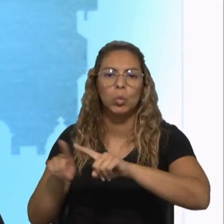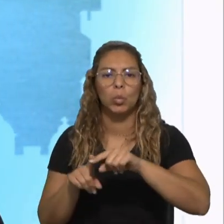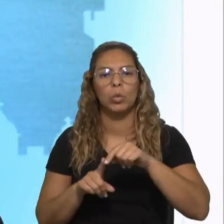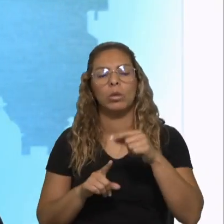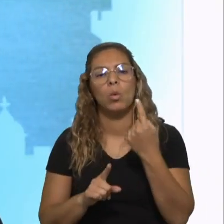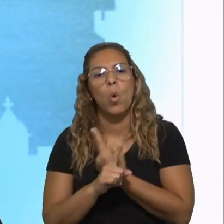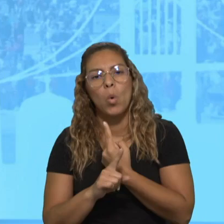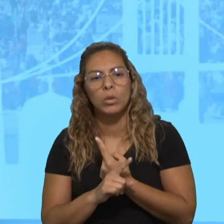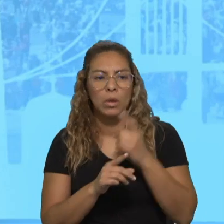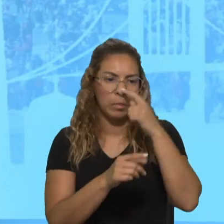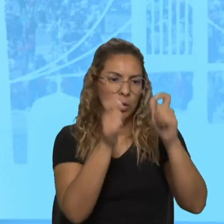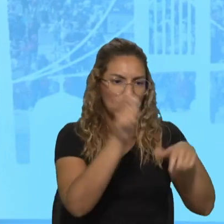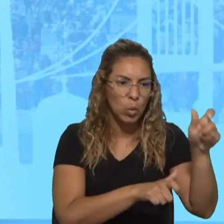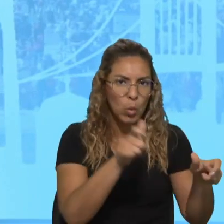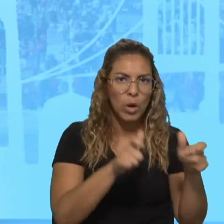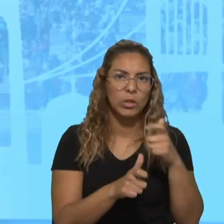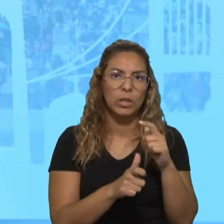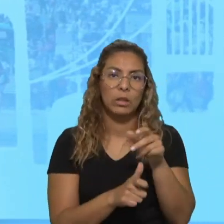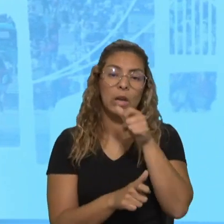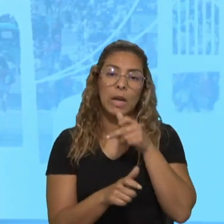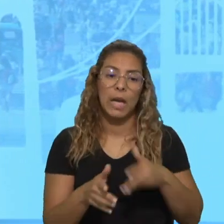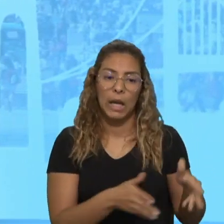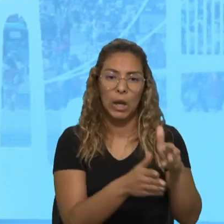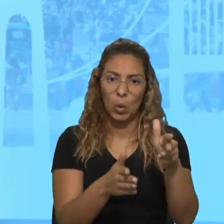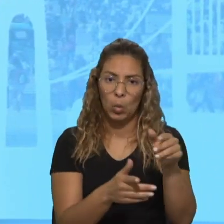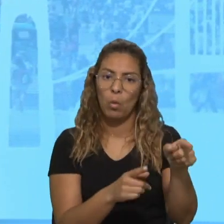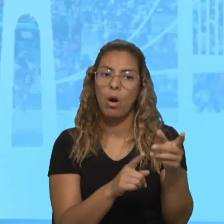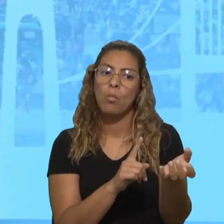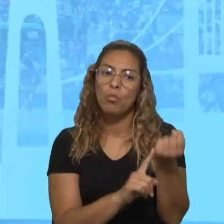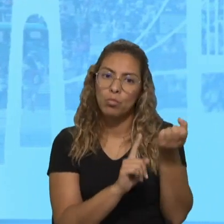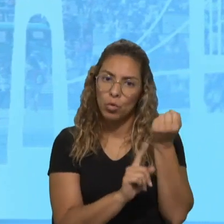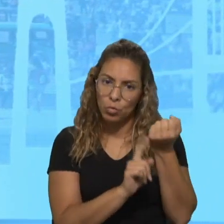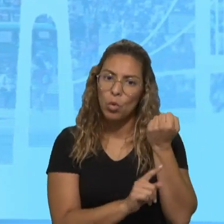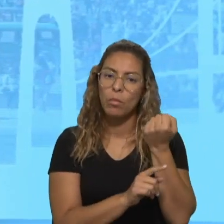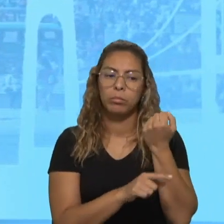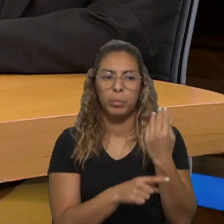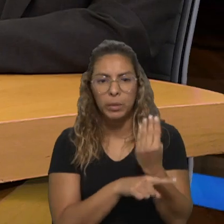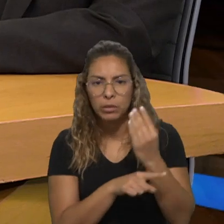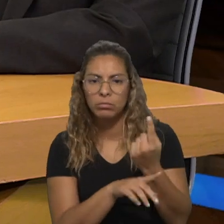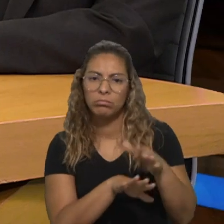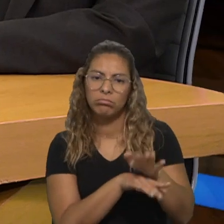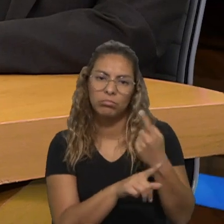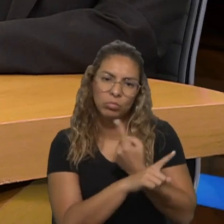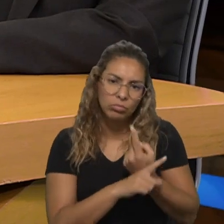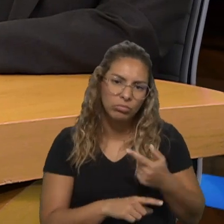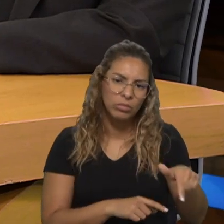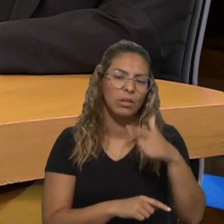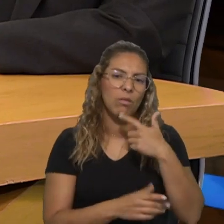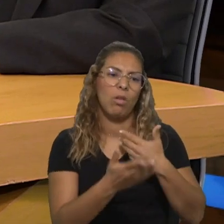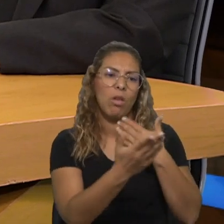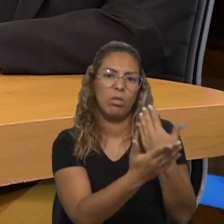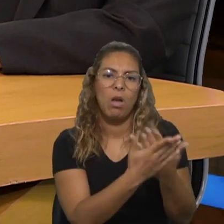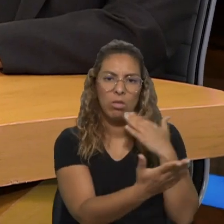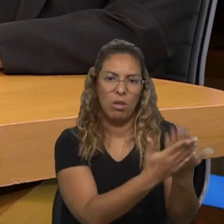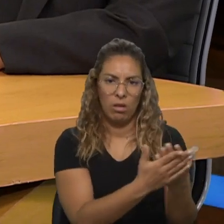um povo que vive daquilo que o rio dá e apela também a um compromisso de proteção? Sim,